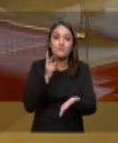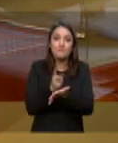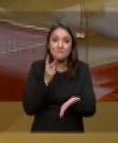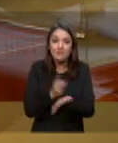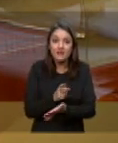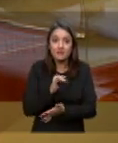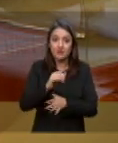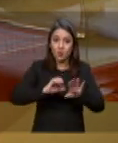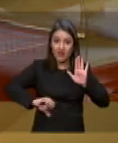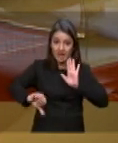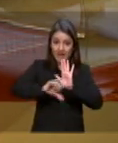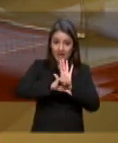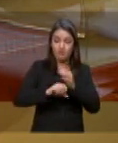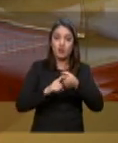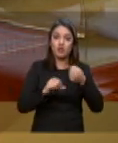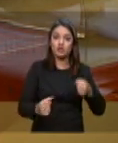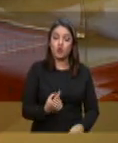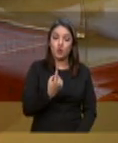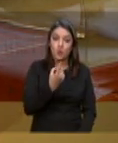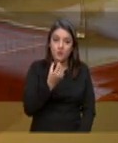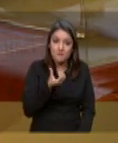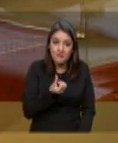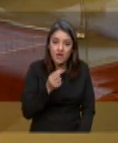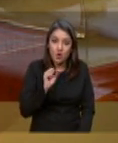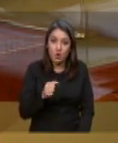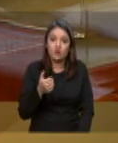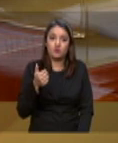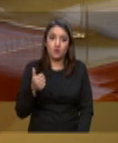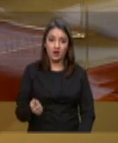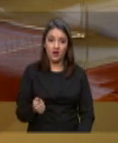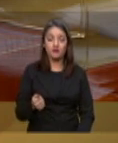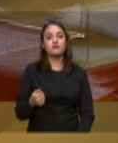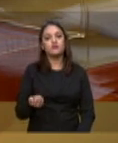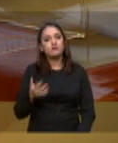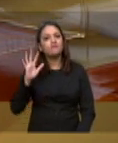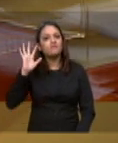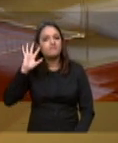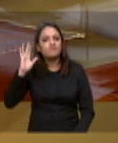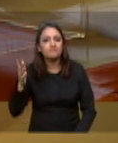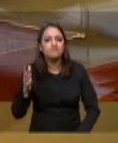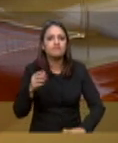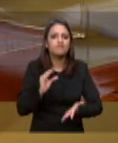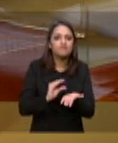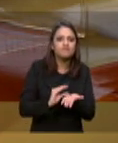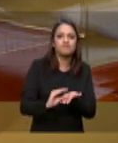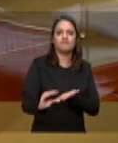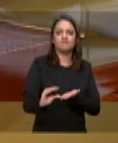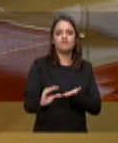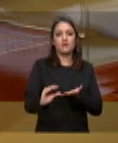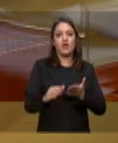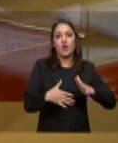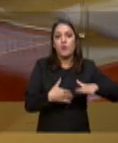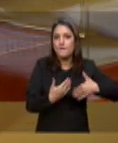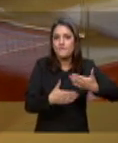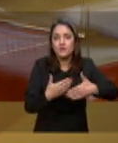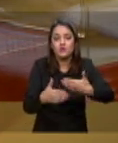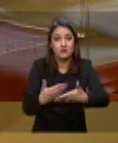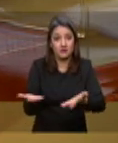crimes previstos no artigo 168-A do Código Penal, a condição definitiva do crédito é condição de procedibilidade da ação